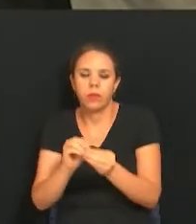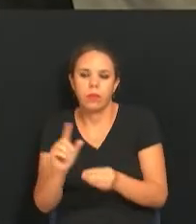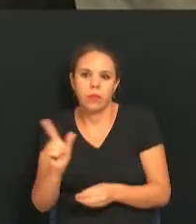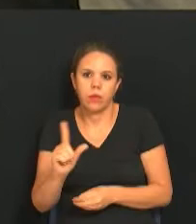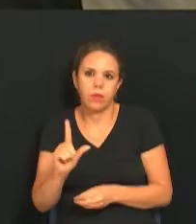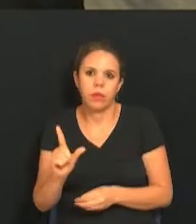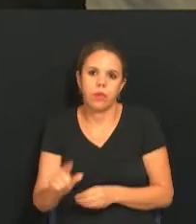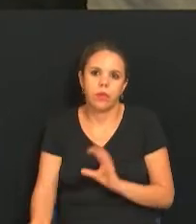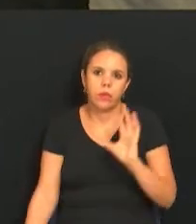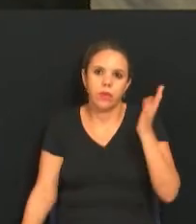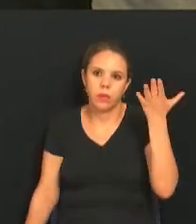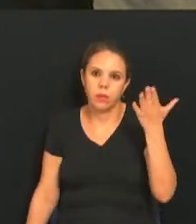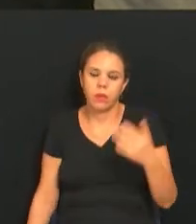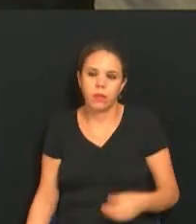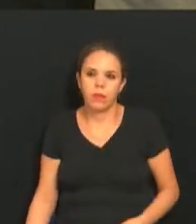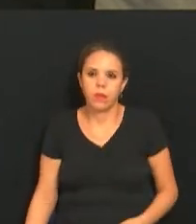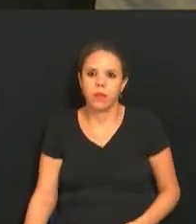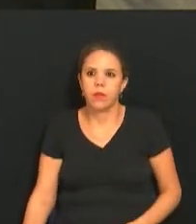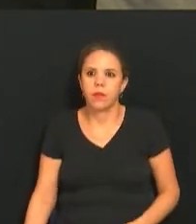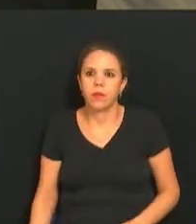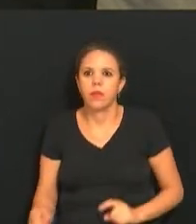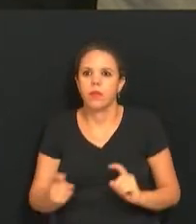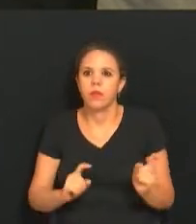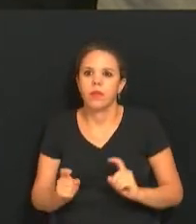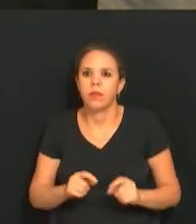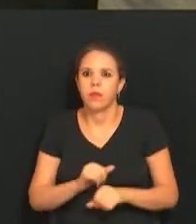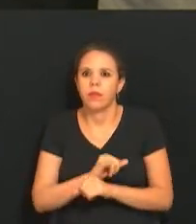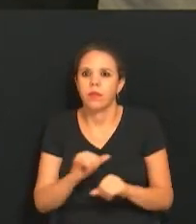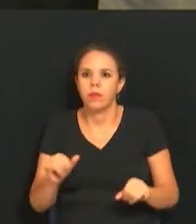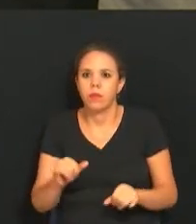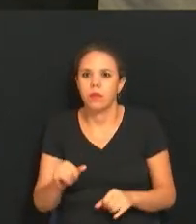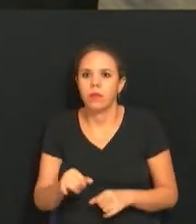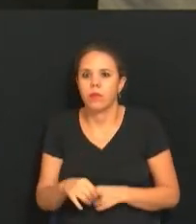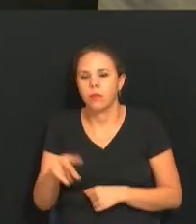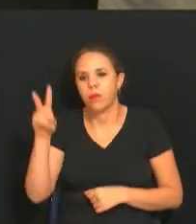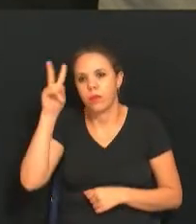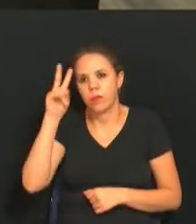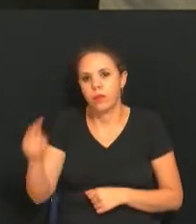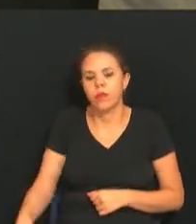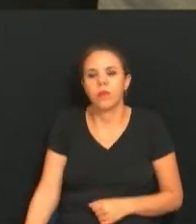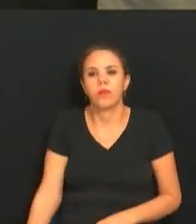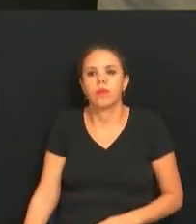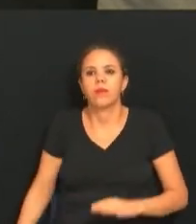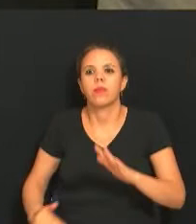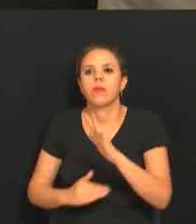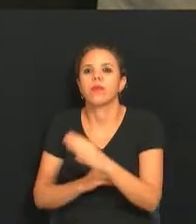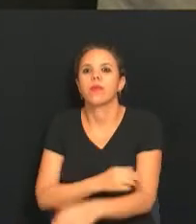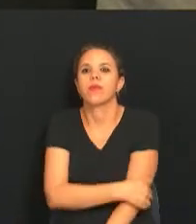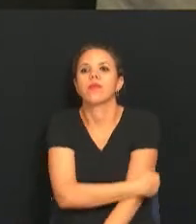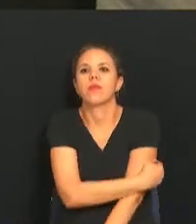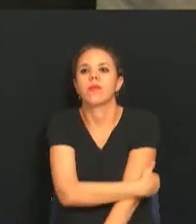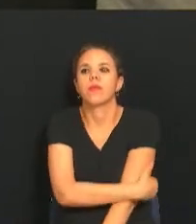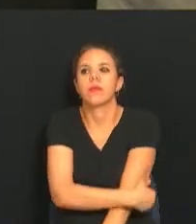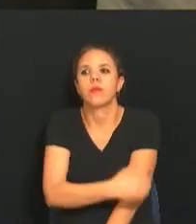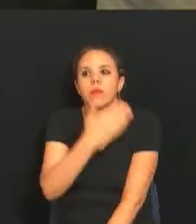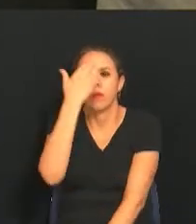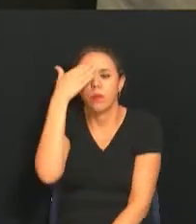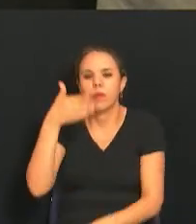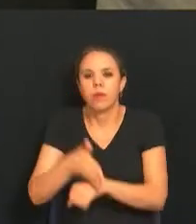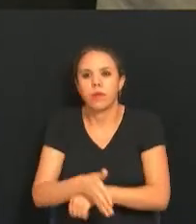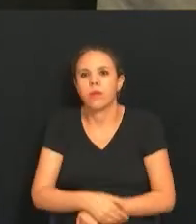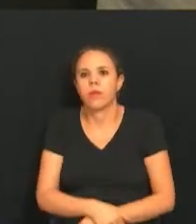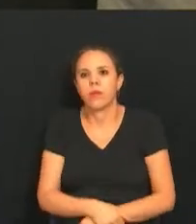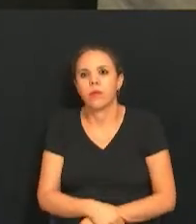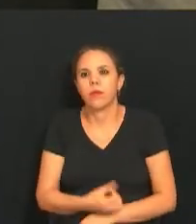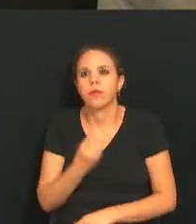tudo que aconteceu aí nessas reuniões. A gente conta para você de casa na segunda-feira aqui no Câmara Notícia. Mina, muito obrigada pela sua participação. Um